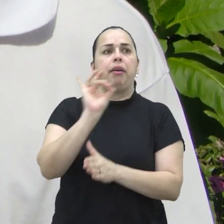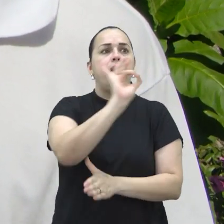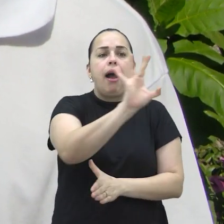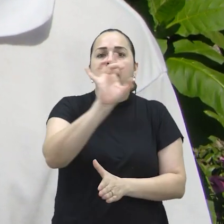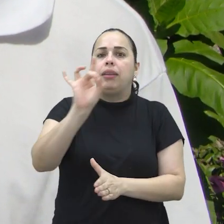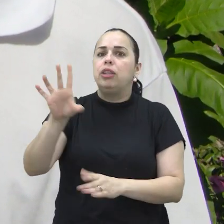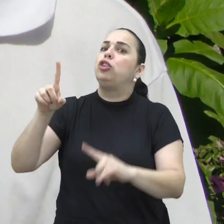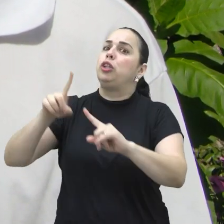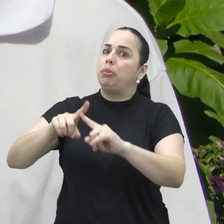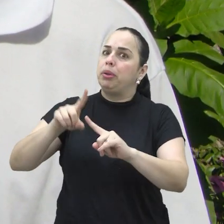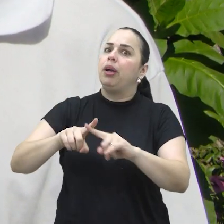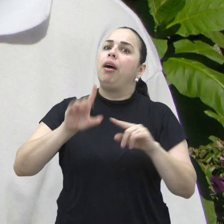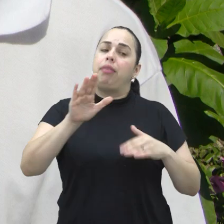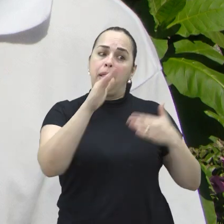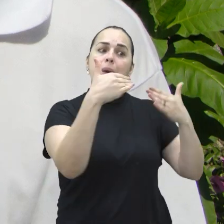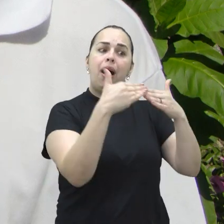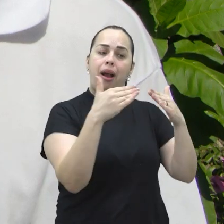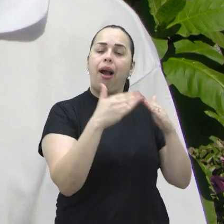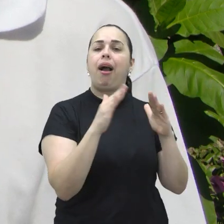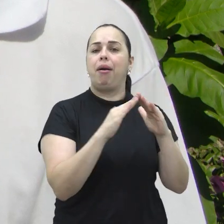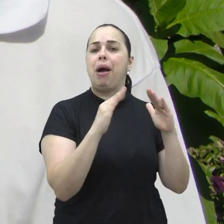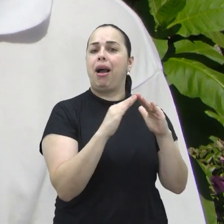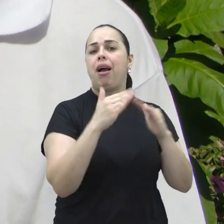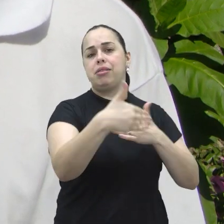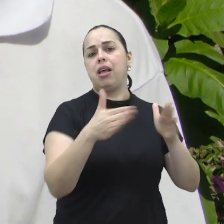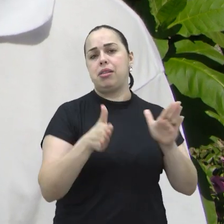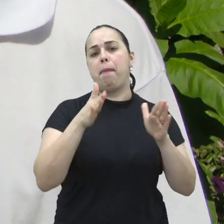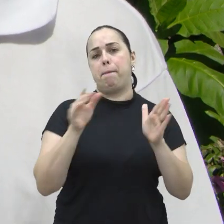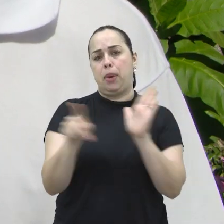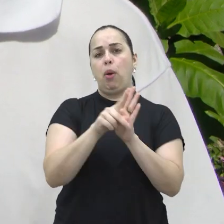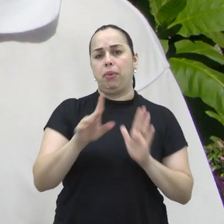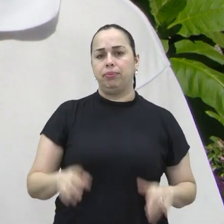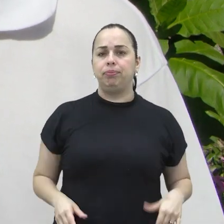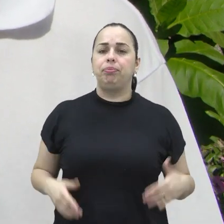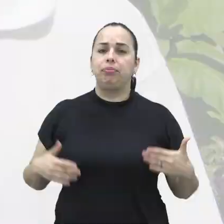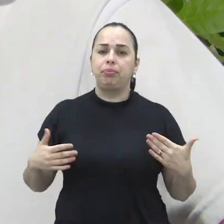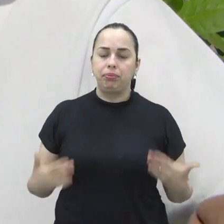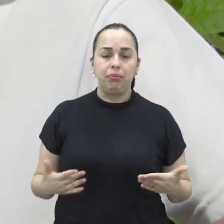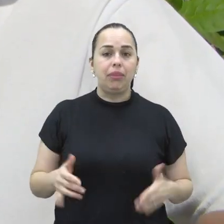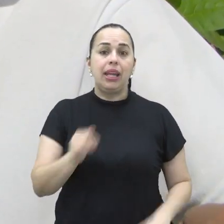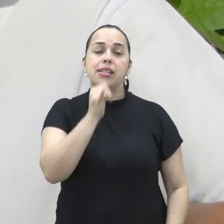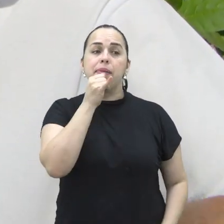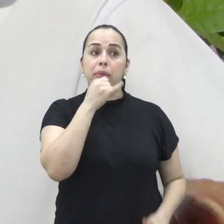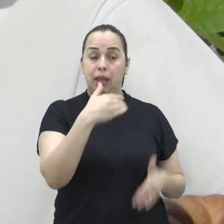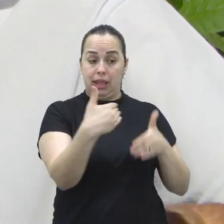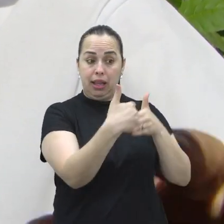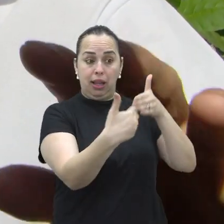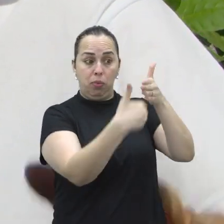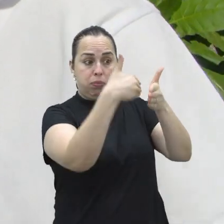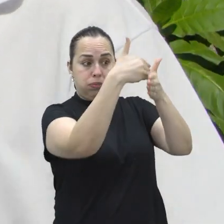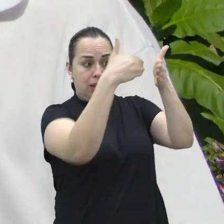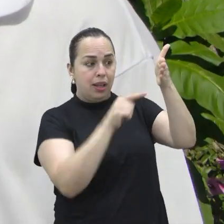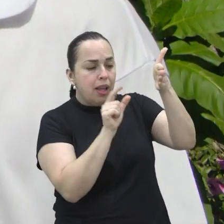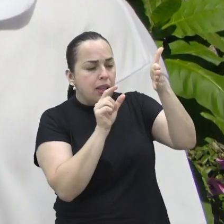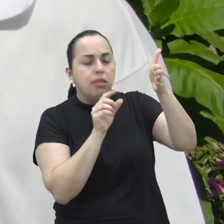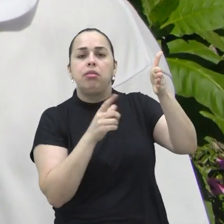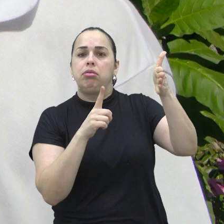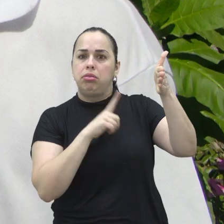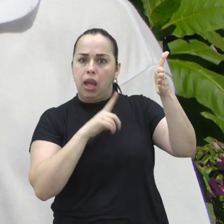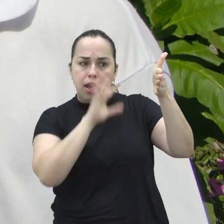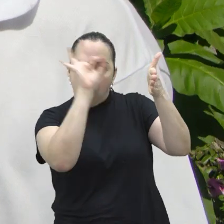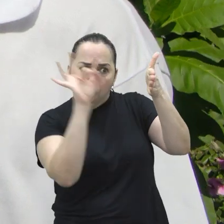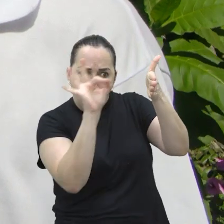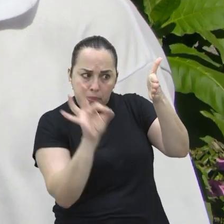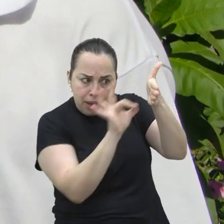abelha tem o seu padrão para tirar e colocar em caixa padrão. Nesse muro meu aqui ainda tem a abelha